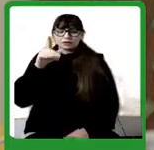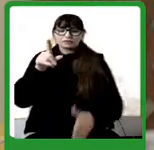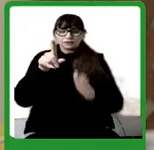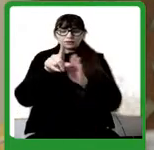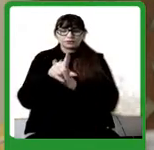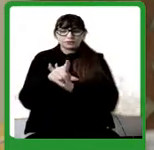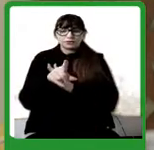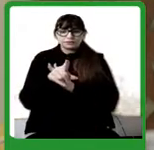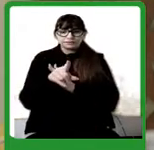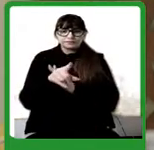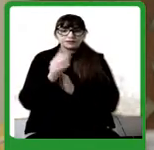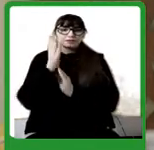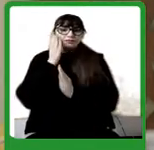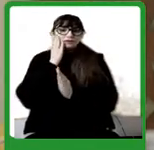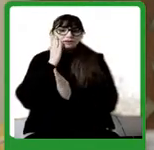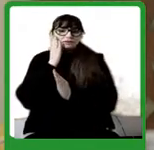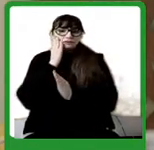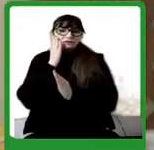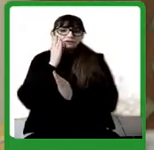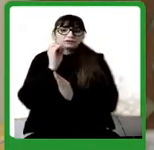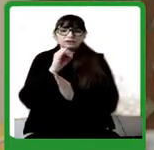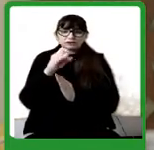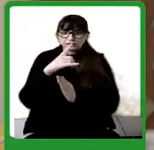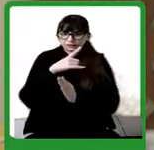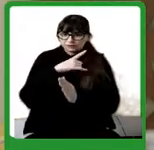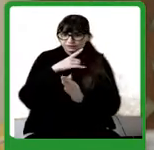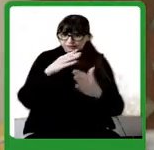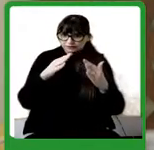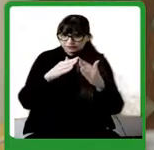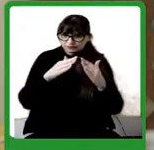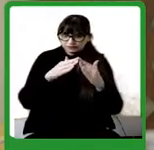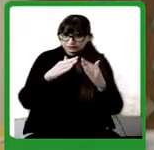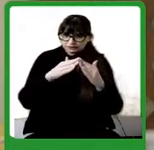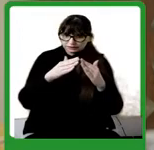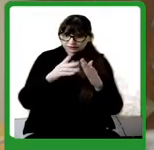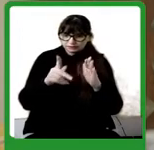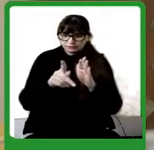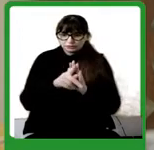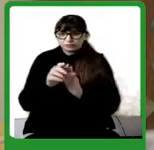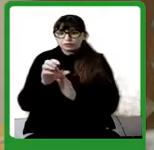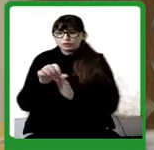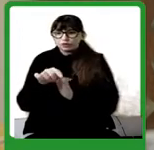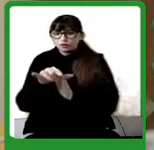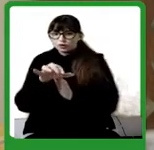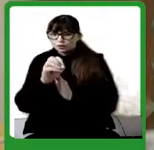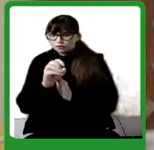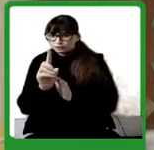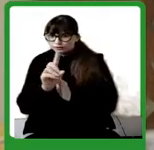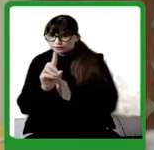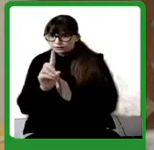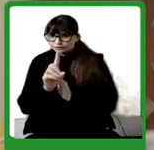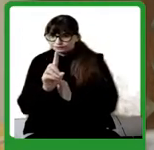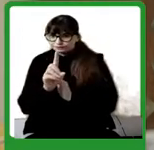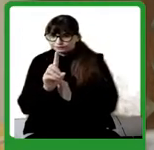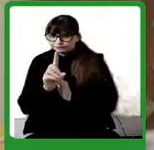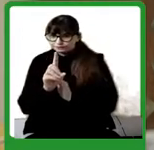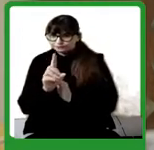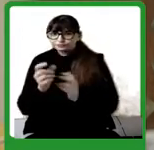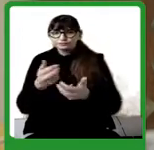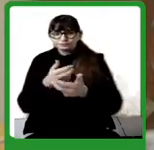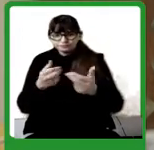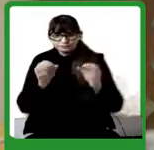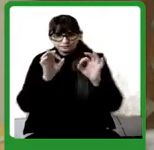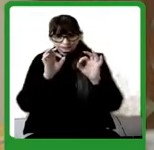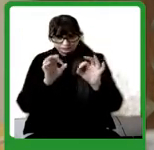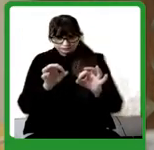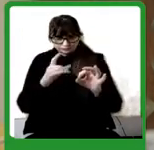Que é pra saber se o porão da tua casa é de colono ou não. A coisa mais certa que vai ter no porão da